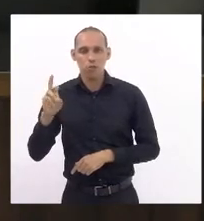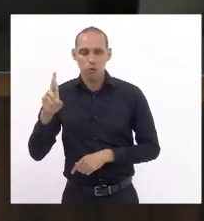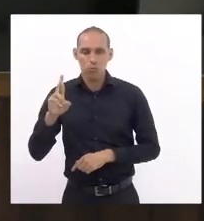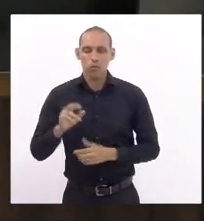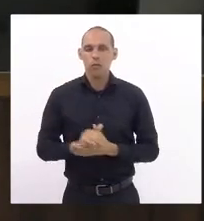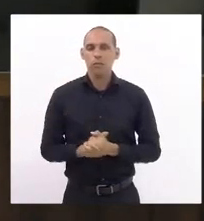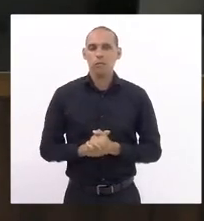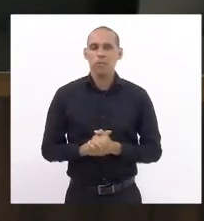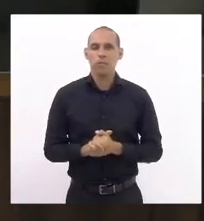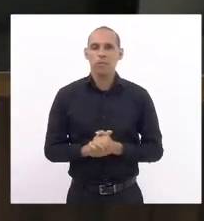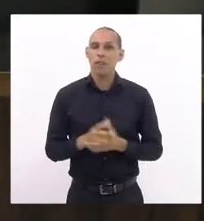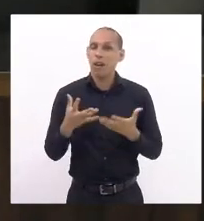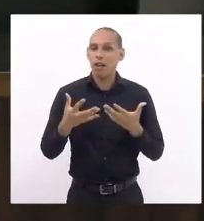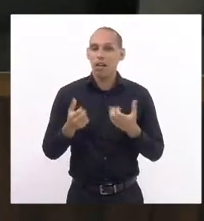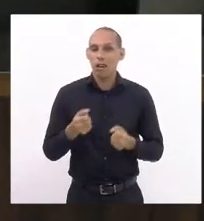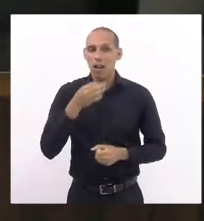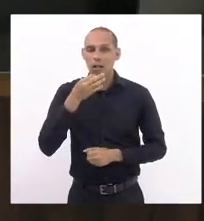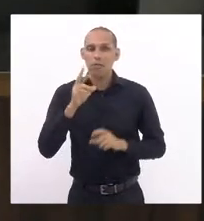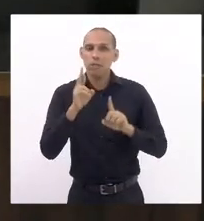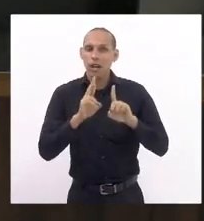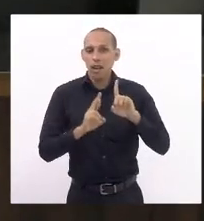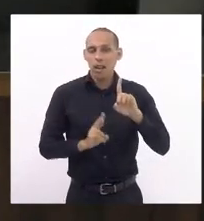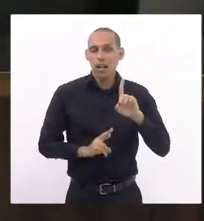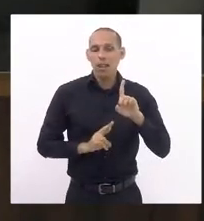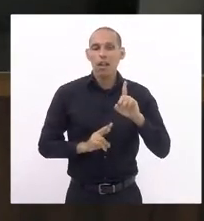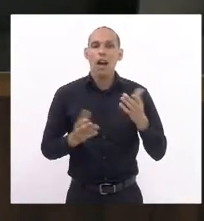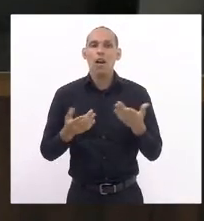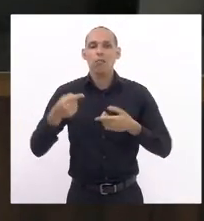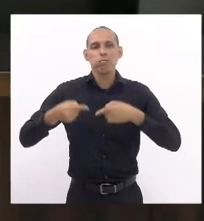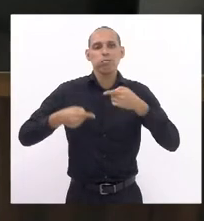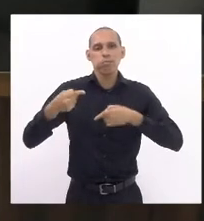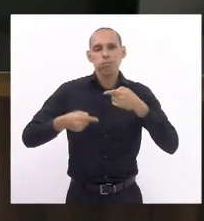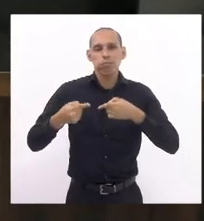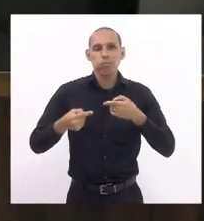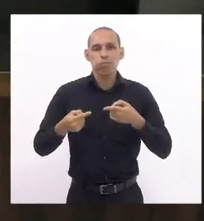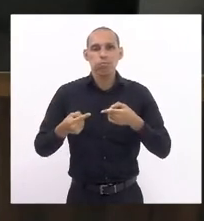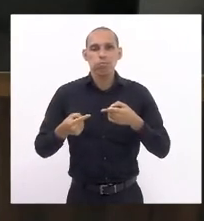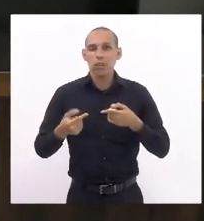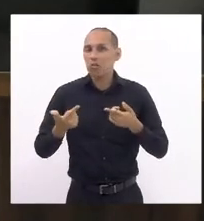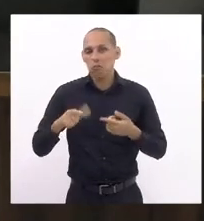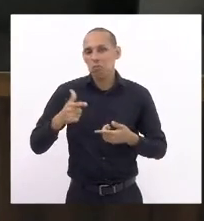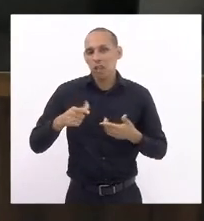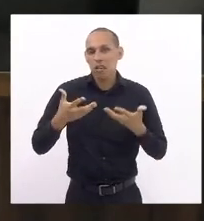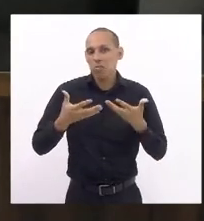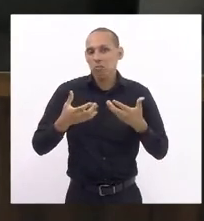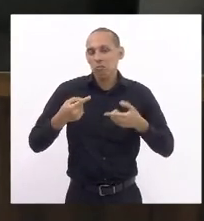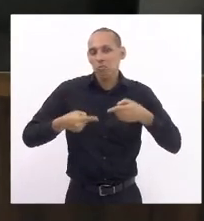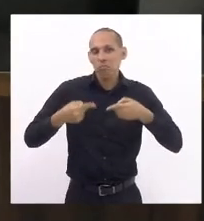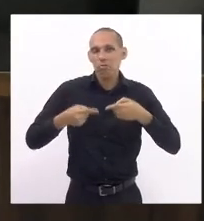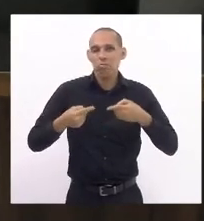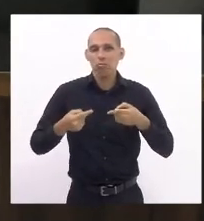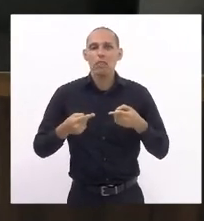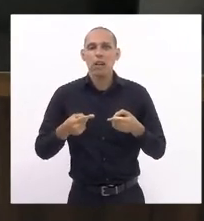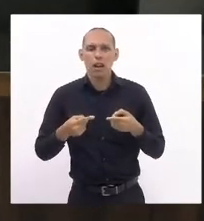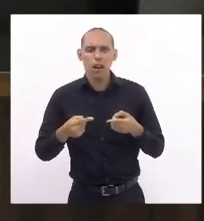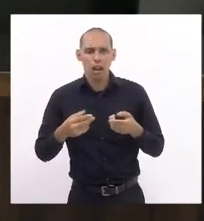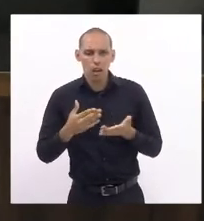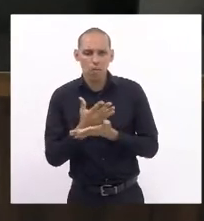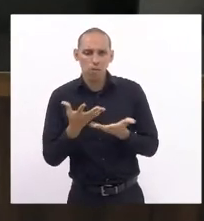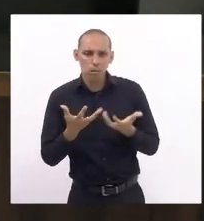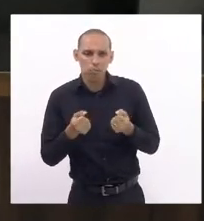Externas, favorável, relator deputado Jorge Felipe Neto. Em discussão, não havendo que queira discutir, encerra a discussão. Em votação, senhores que aprovam, permaneçam como